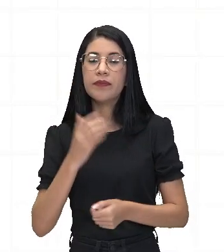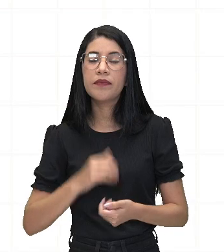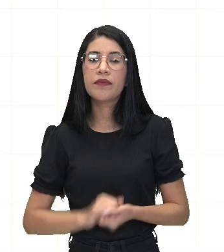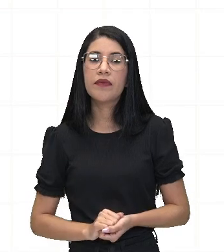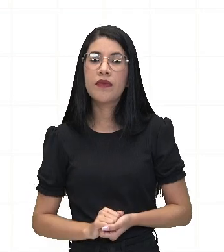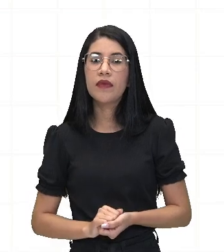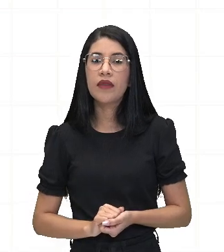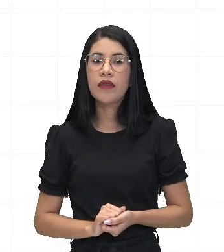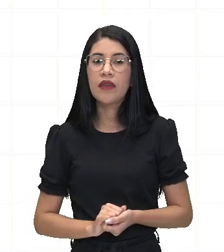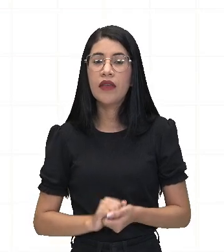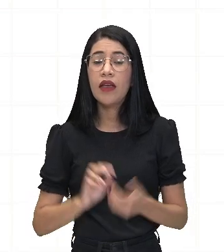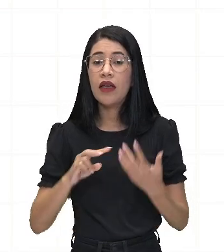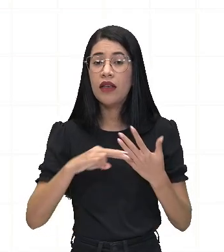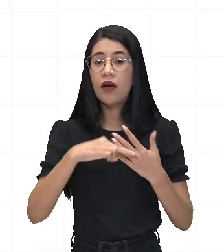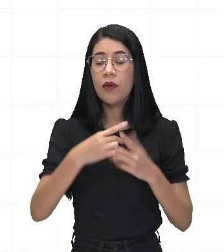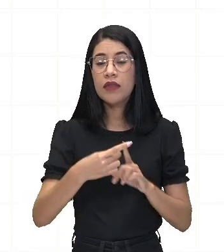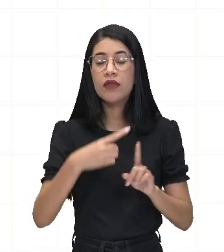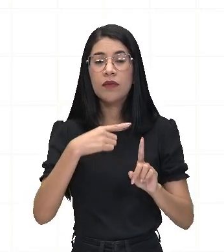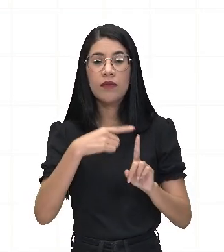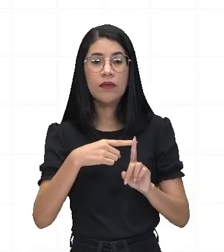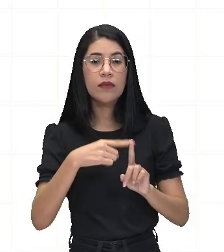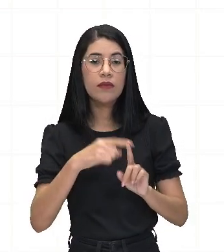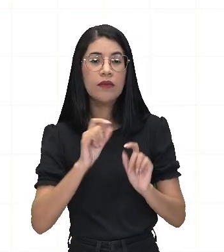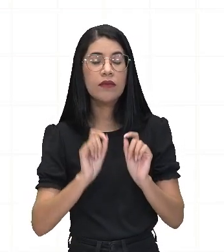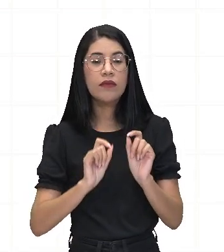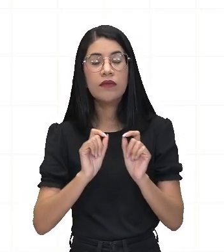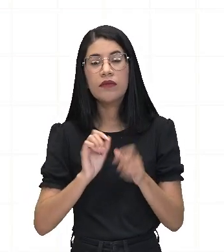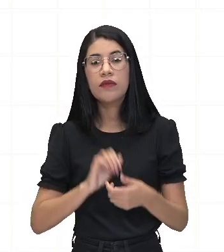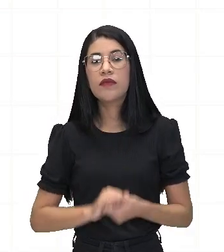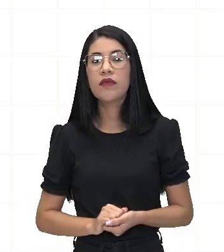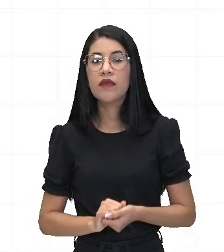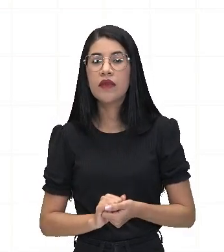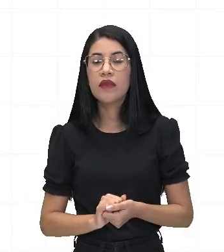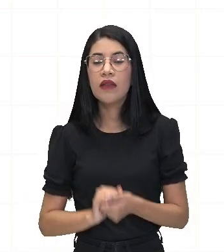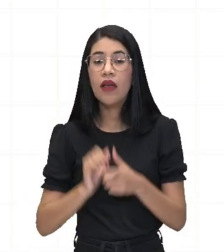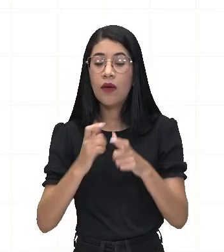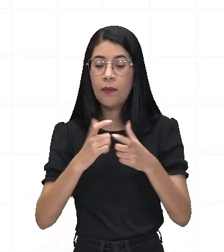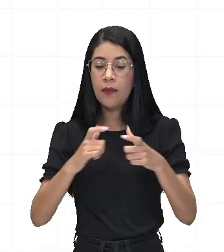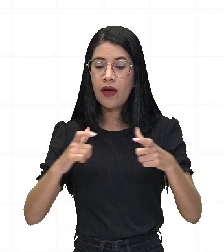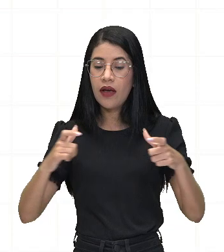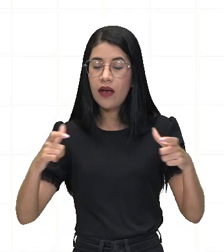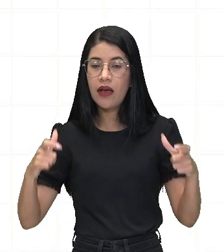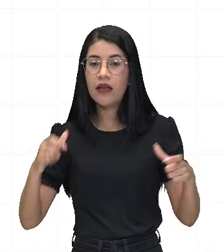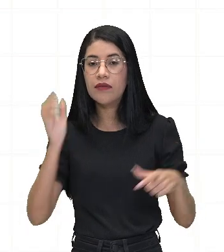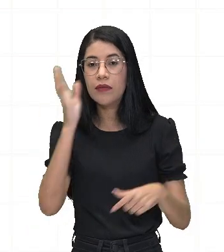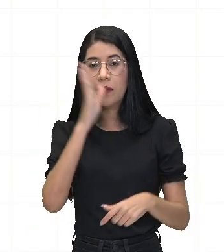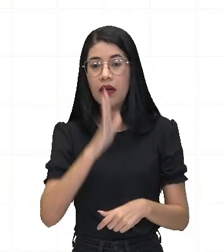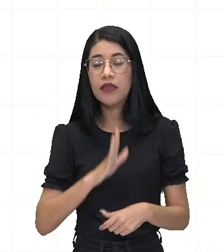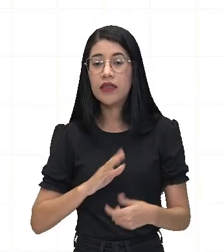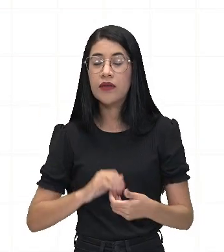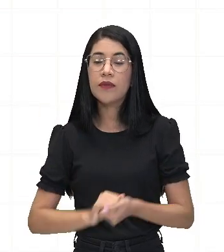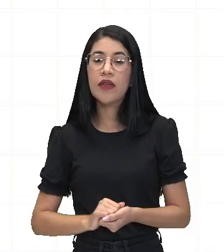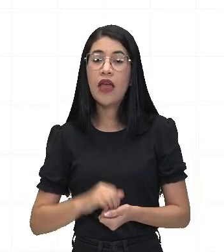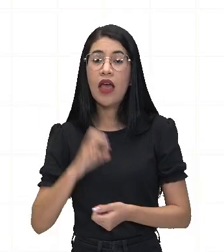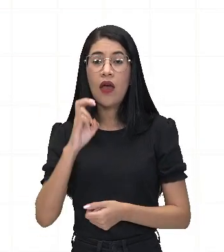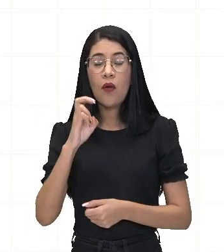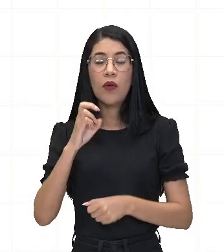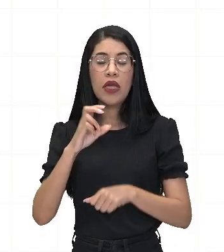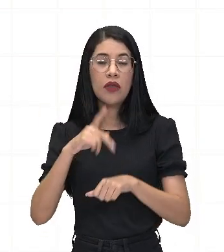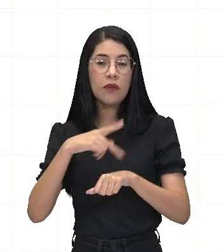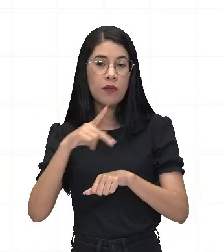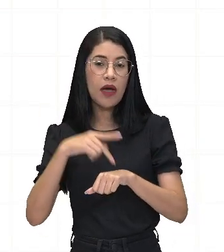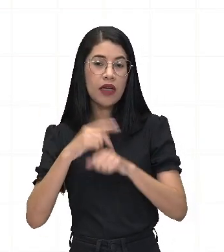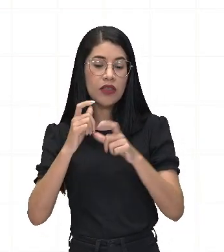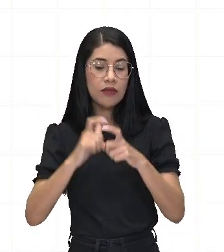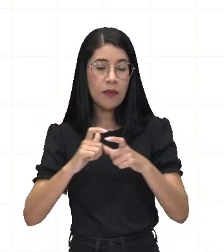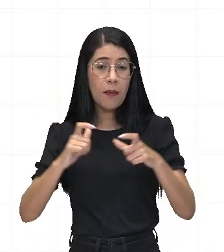as positivas, né? A gente tem aí inicialmente o aumento do território, o Brasil ele se tornou o quinto maior país do mundo, né? Inclusive a